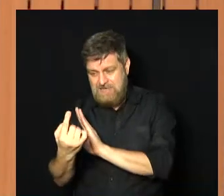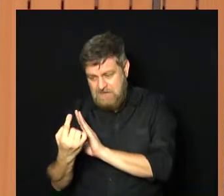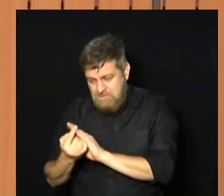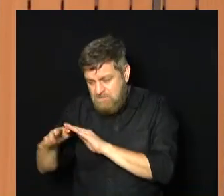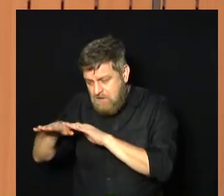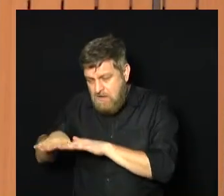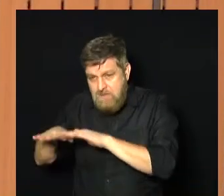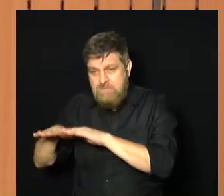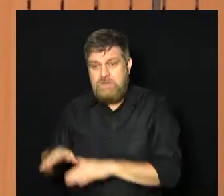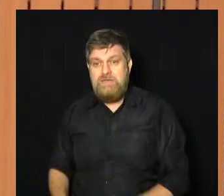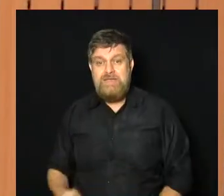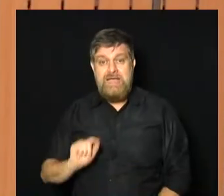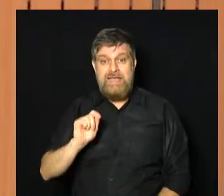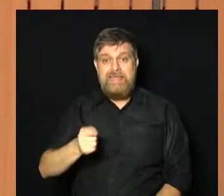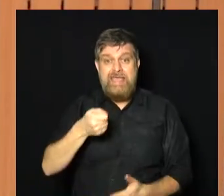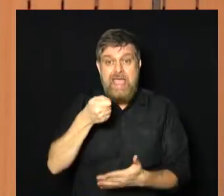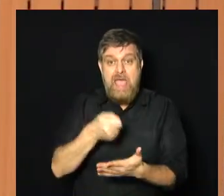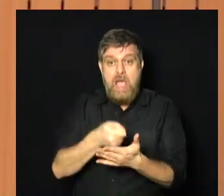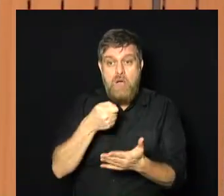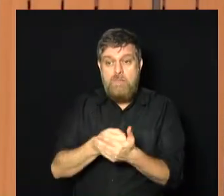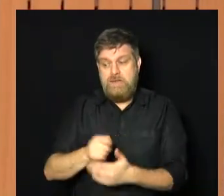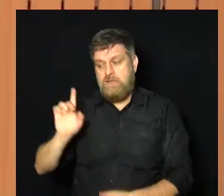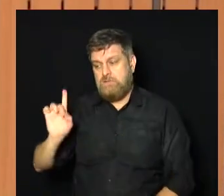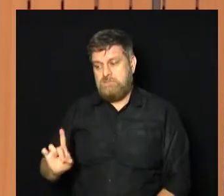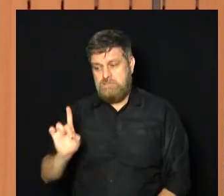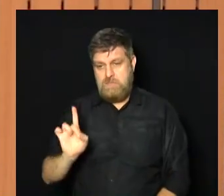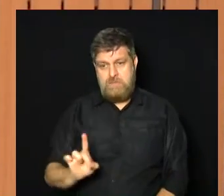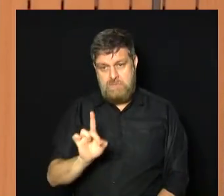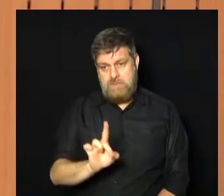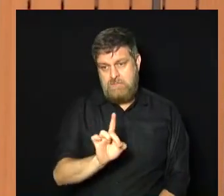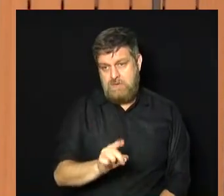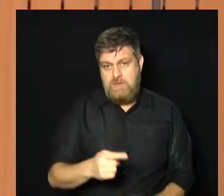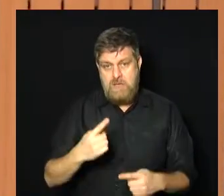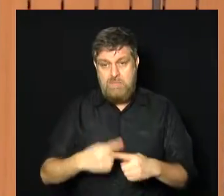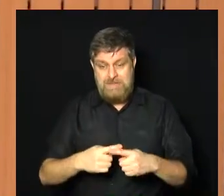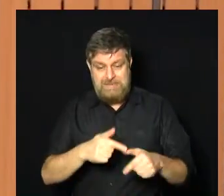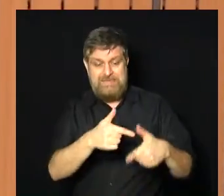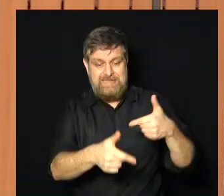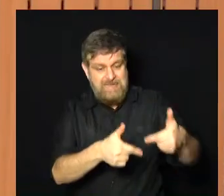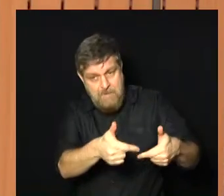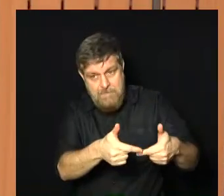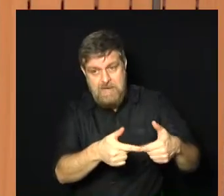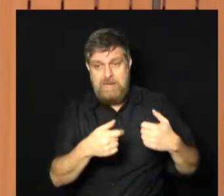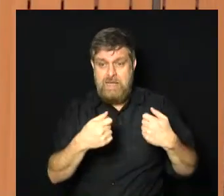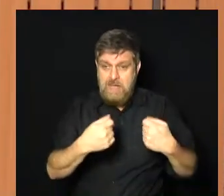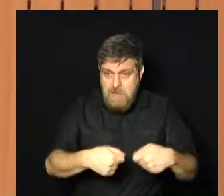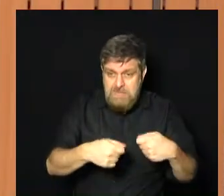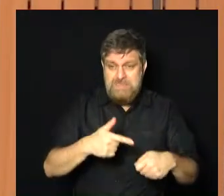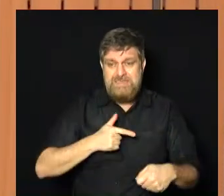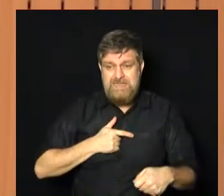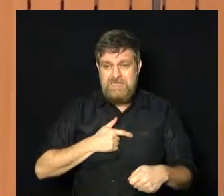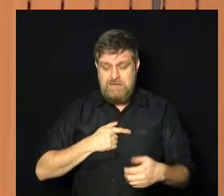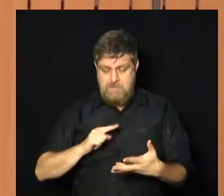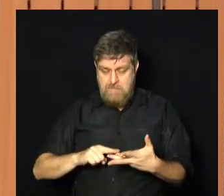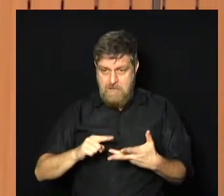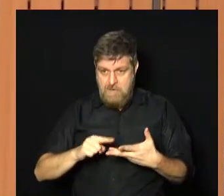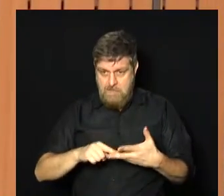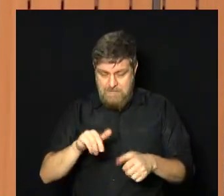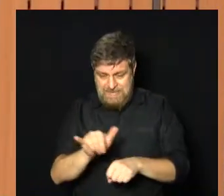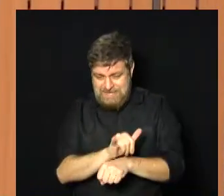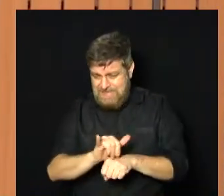Quem for obrigado a sair de casa por conta de necessidades de trabalho, né, que tome todas as